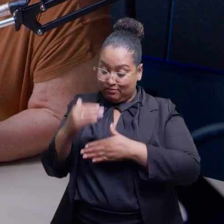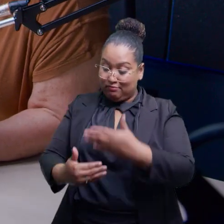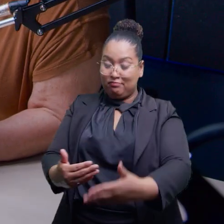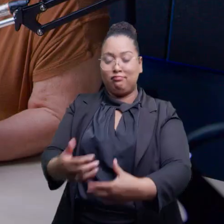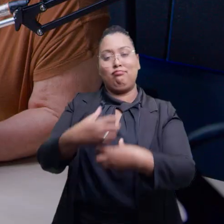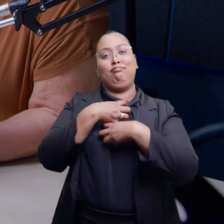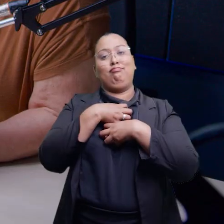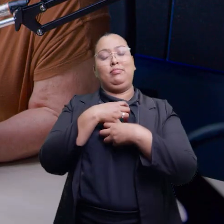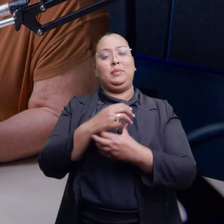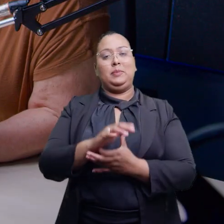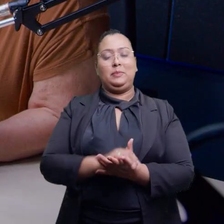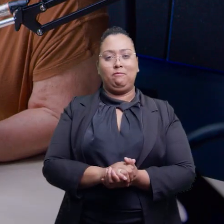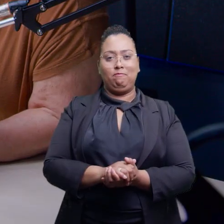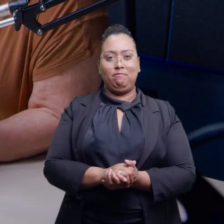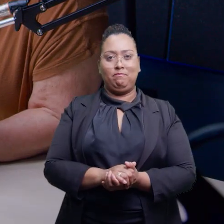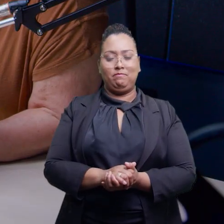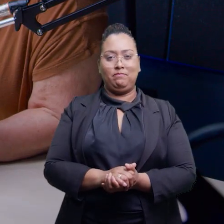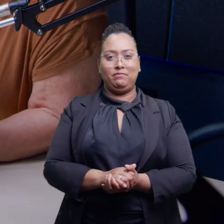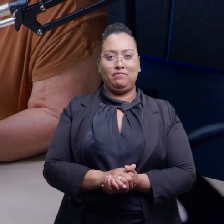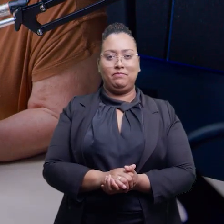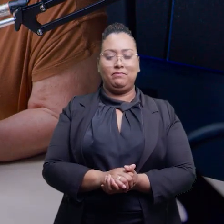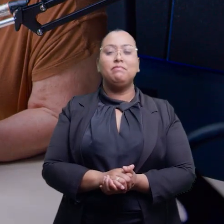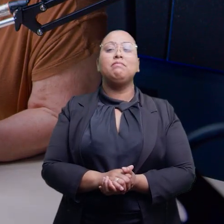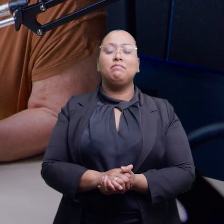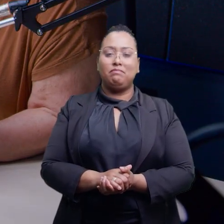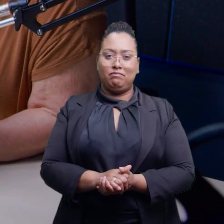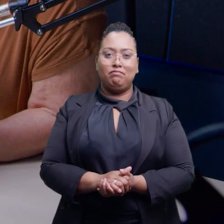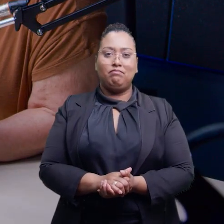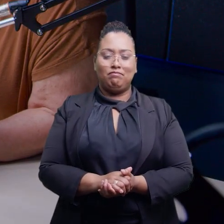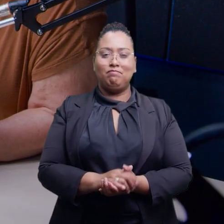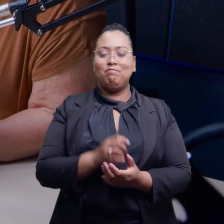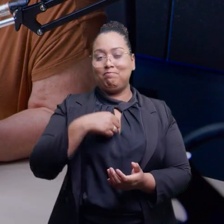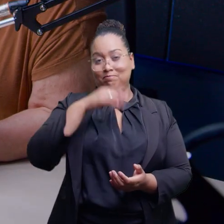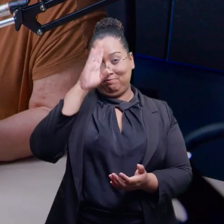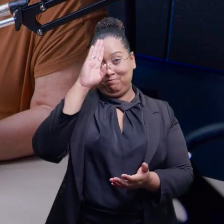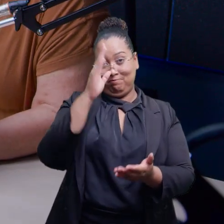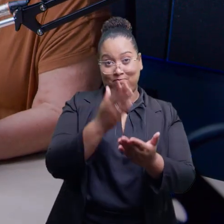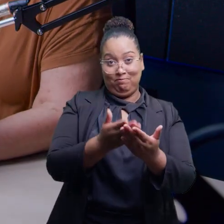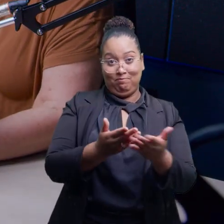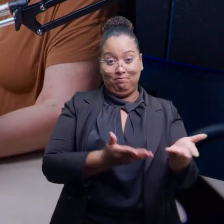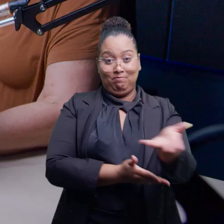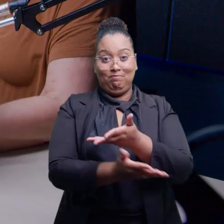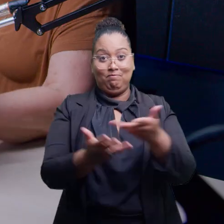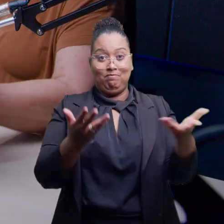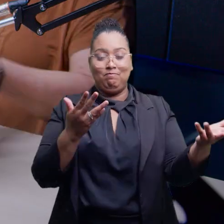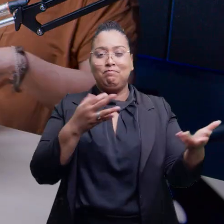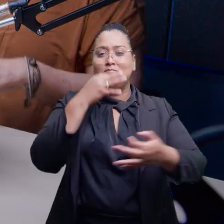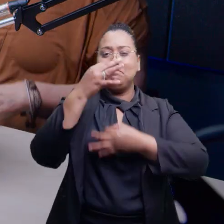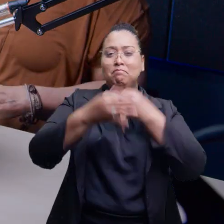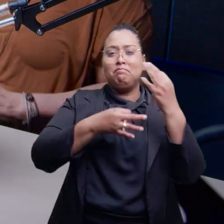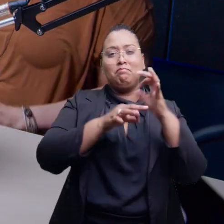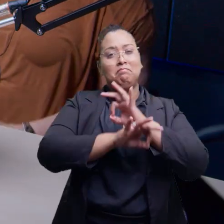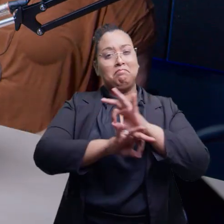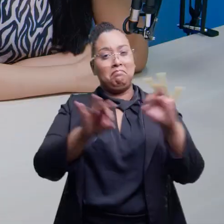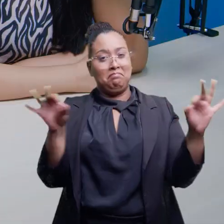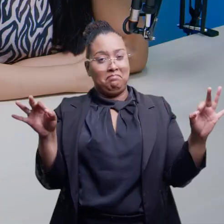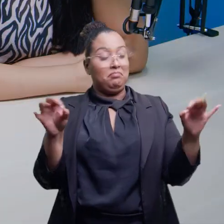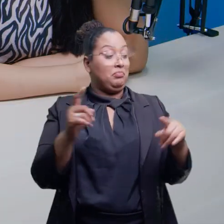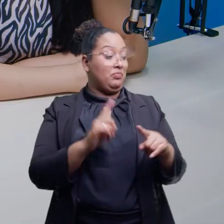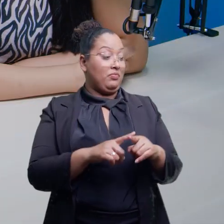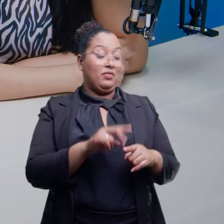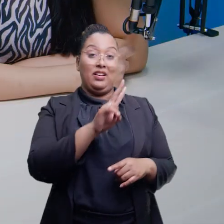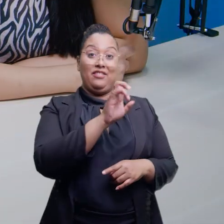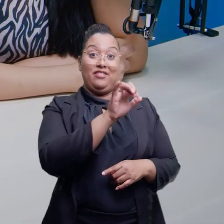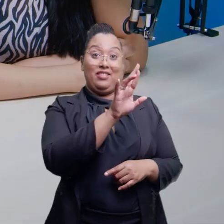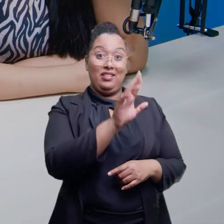adotivas. Entendi. Eu acho que essa troca vai ser muito rica, né? Trazendo Vera e trazendo